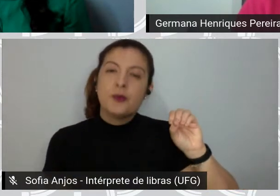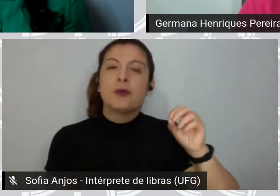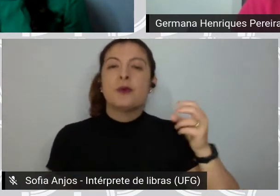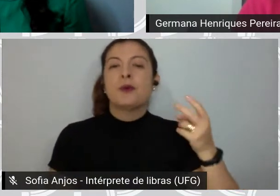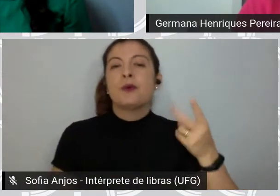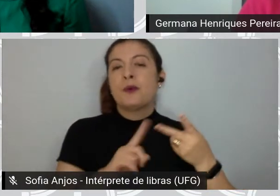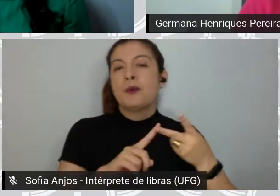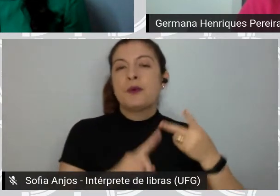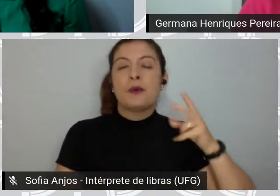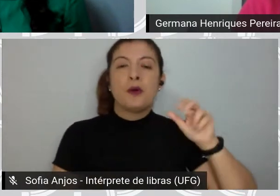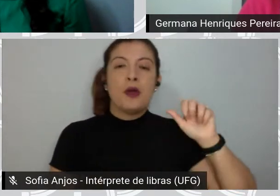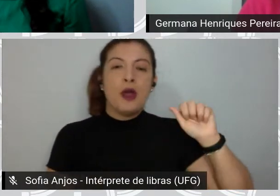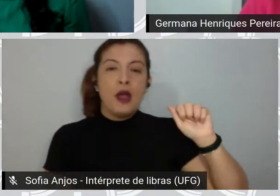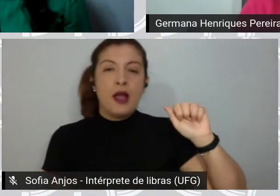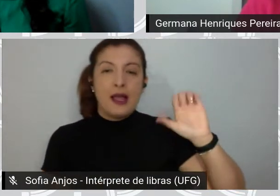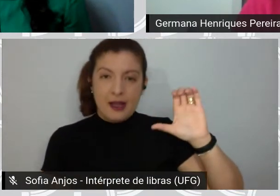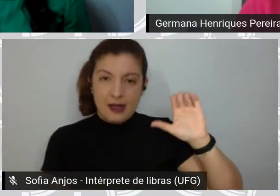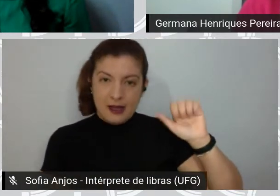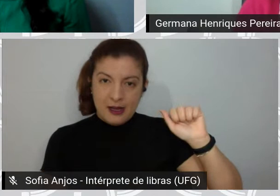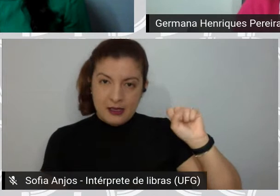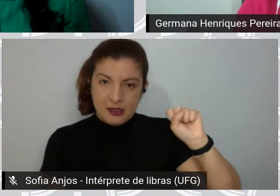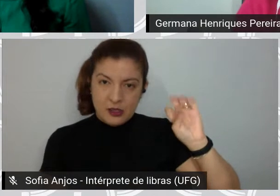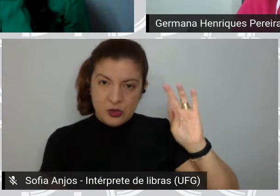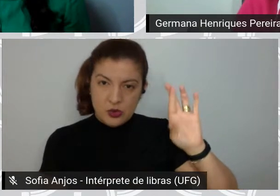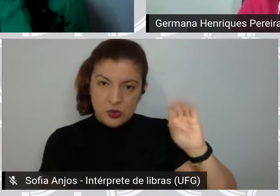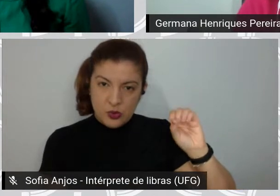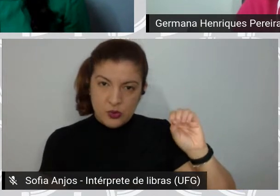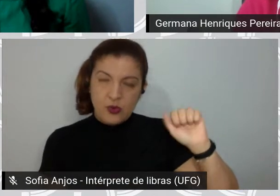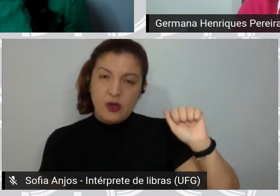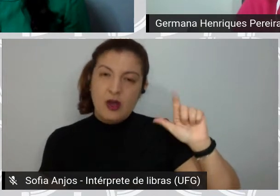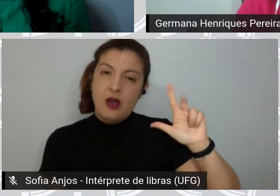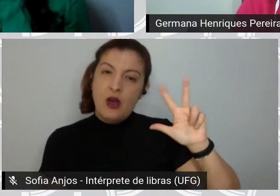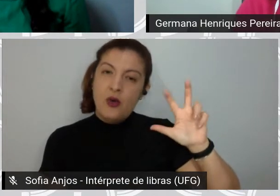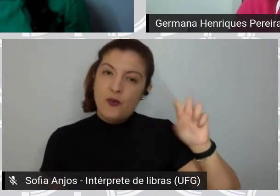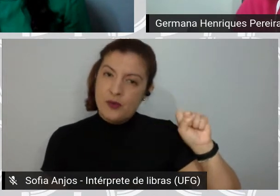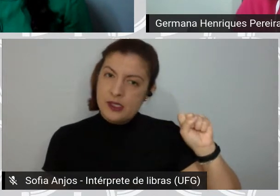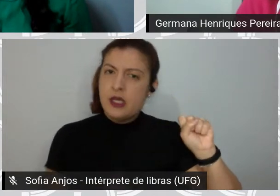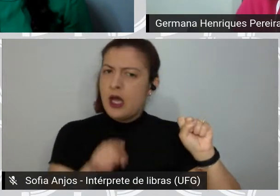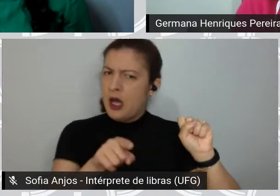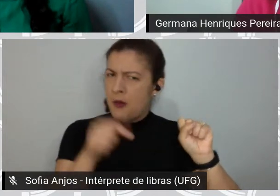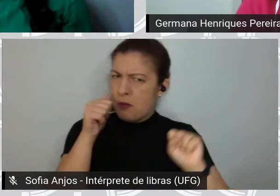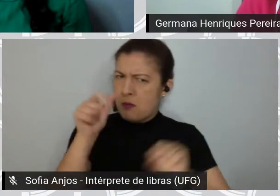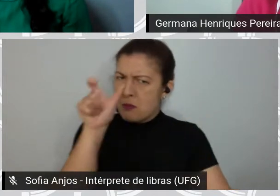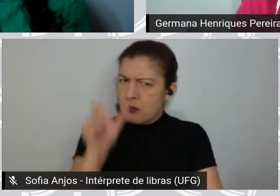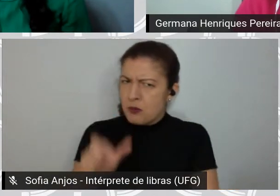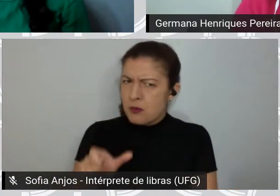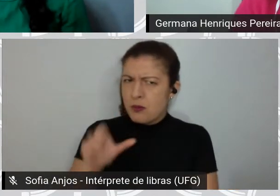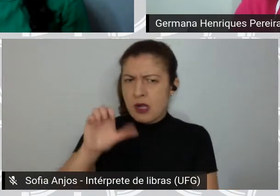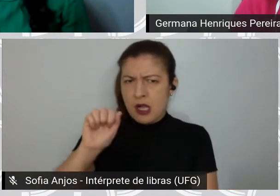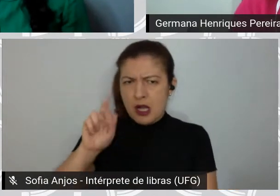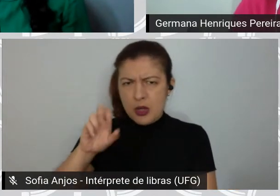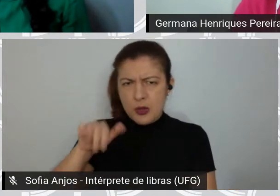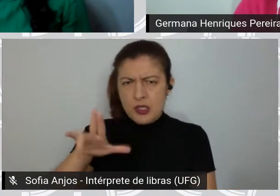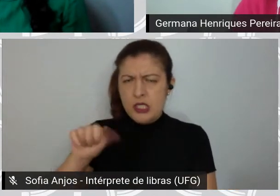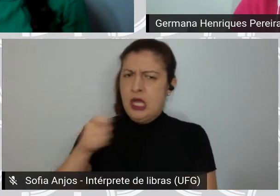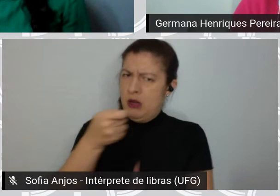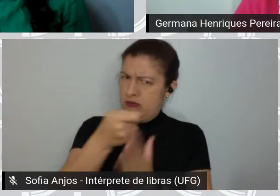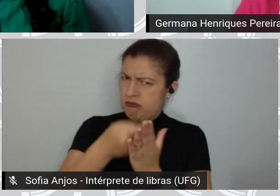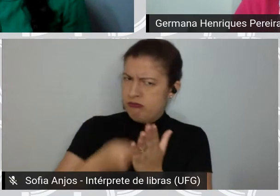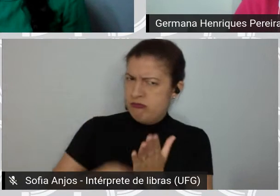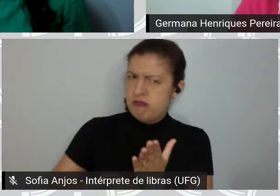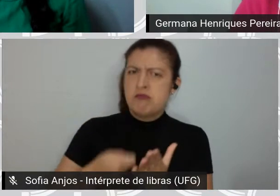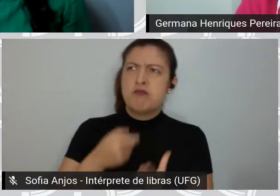pode dizer que a Carolina de Jesus era iletrada. Então, o sentido histórico do